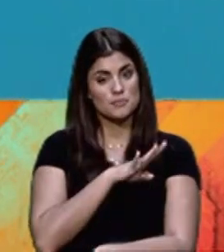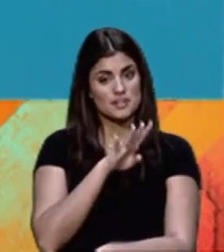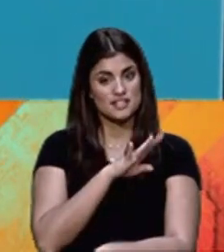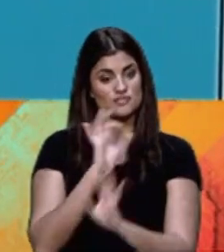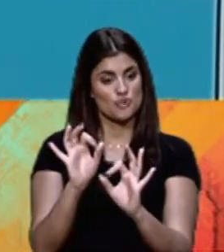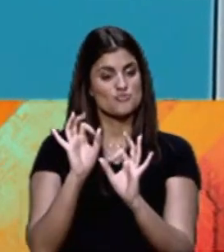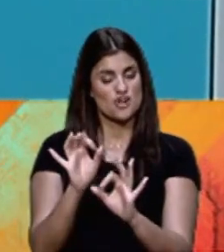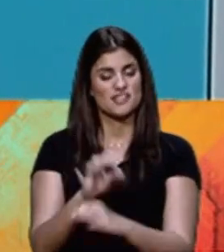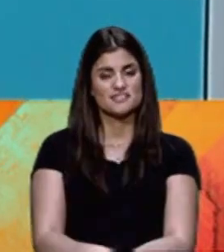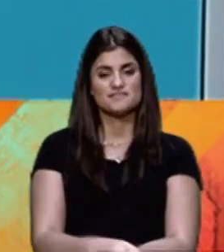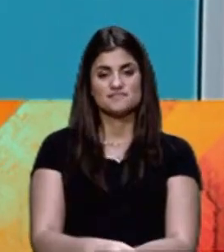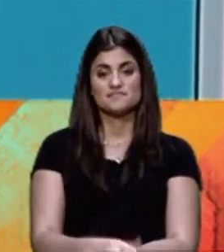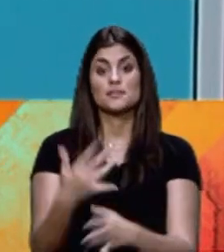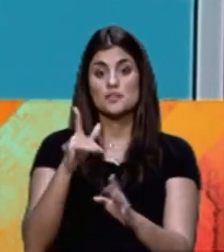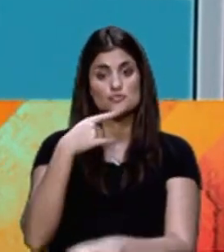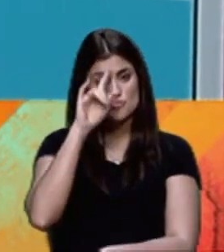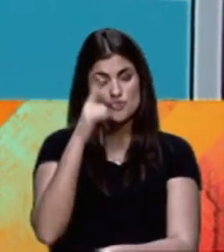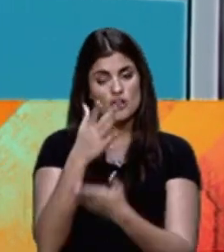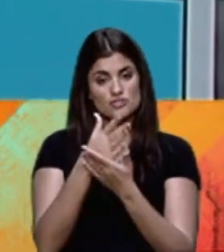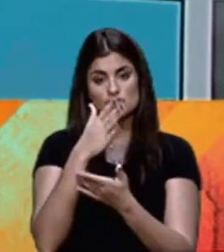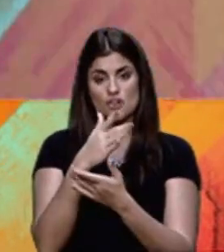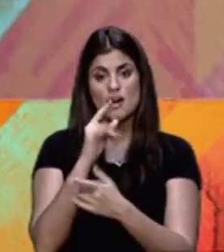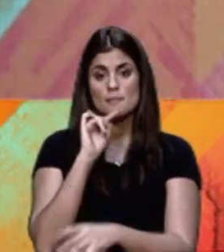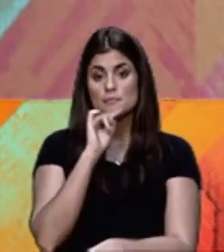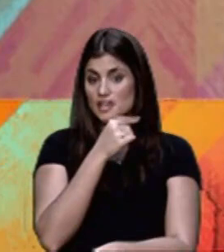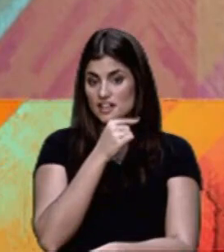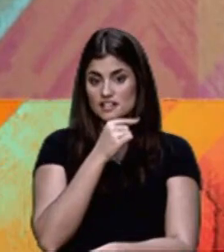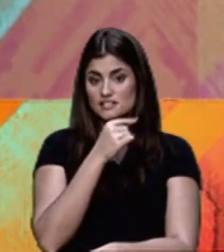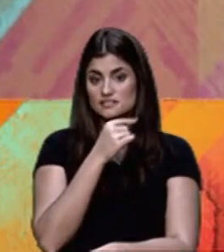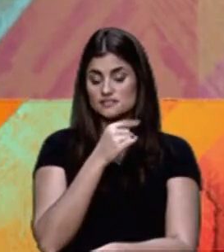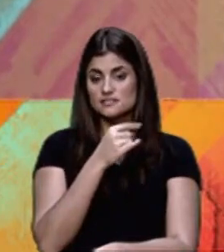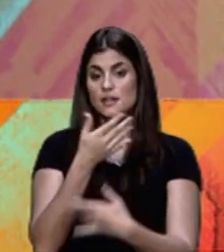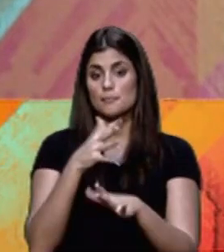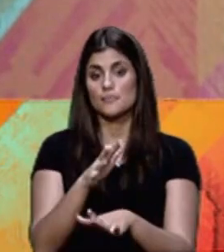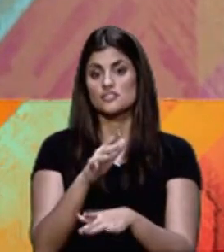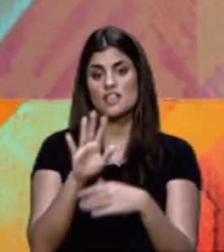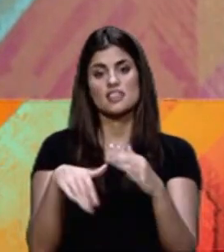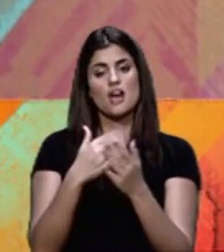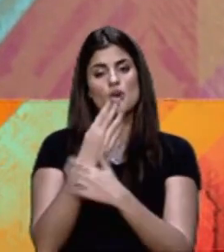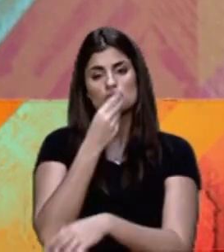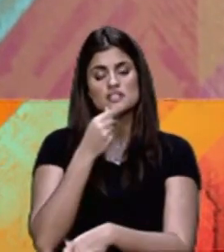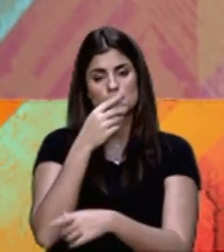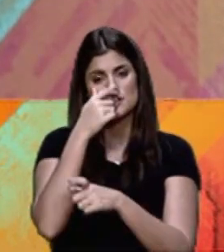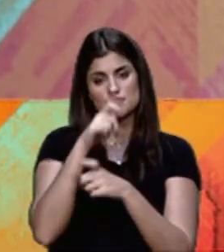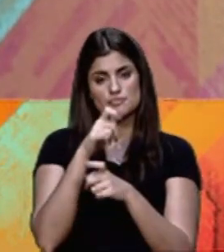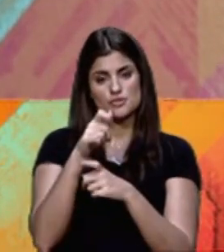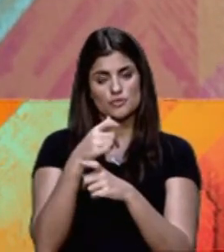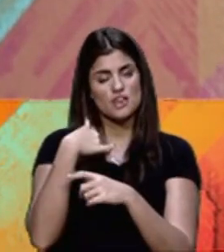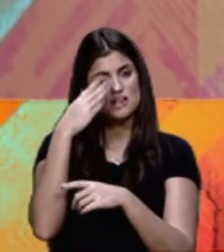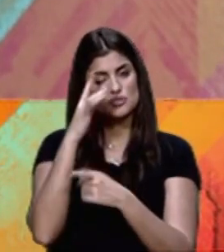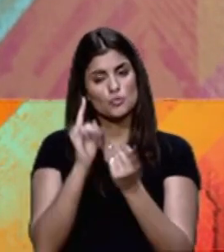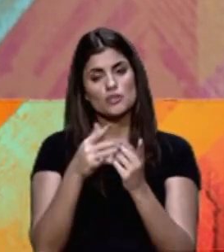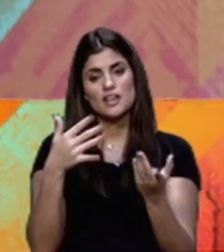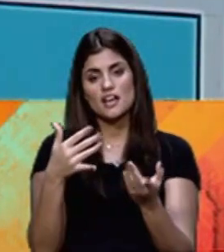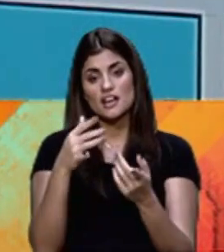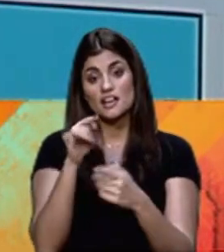televisão. Mas não descobriram a pera, eu fiquei contente por eles não descobrirem a pera. Mas que dá um sabor que as pessoas ficam, o que é que terá? E neste caso,